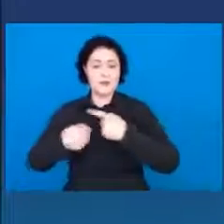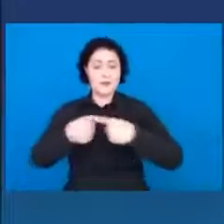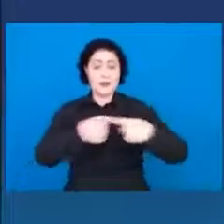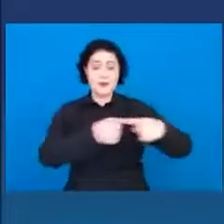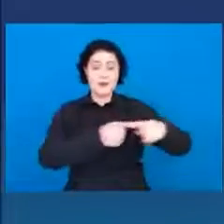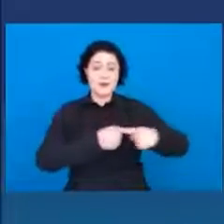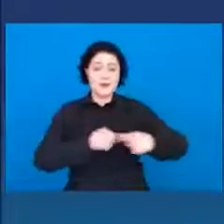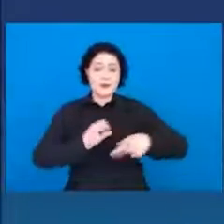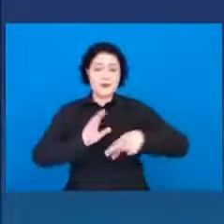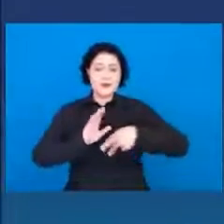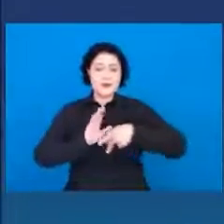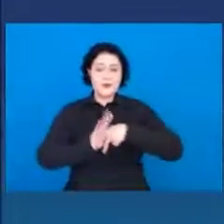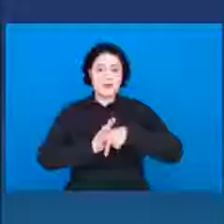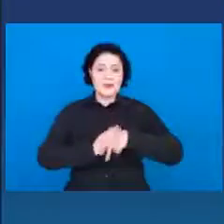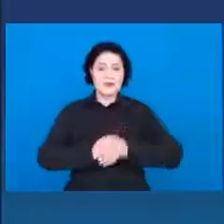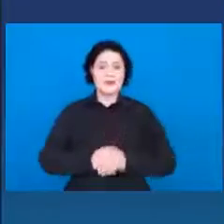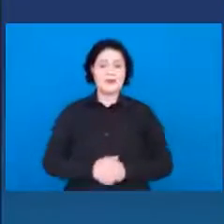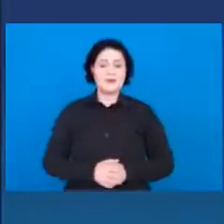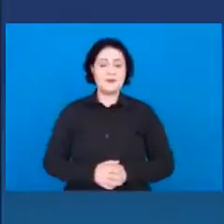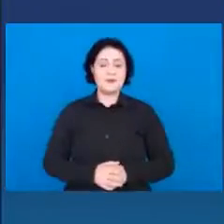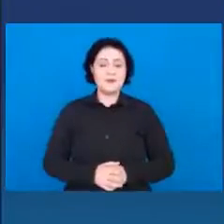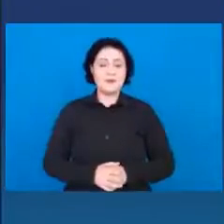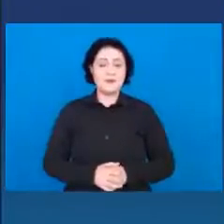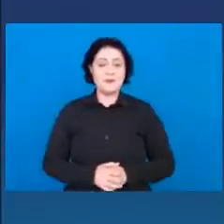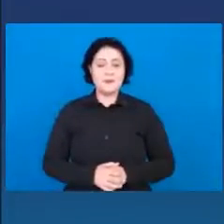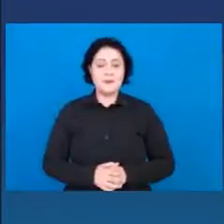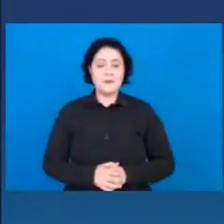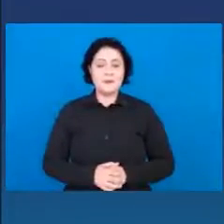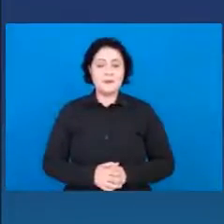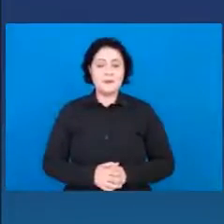localidades no mesmo dia